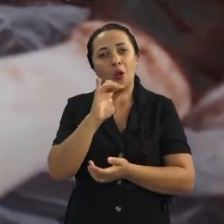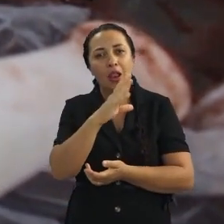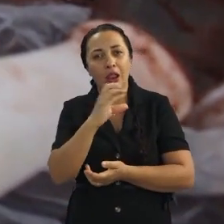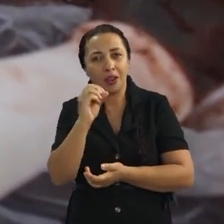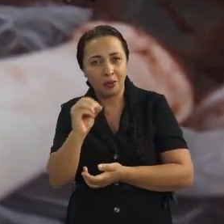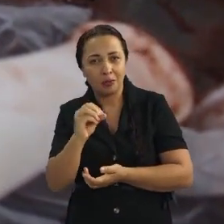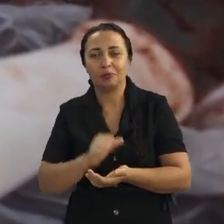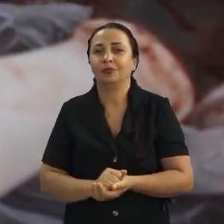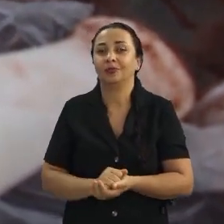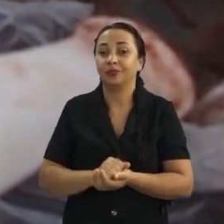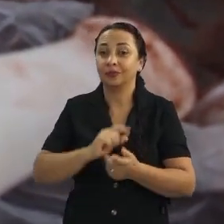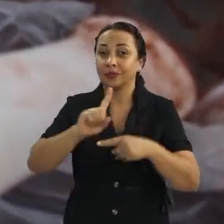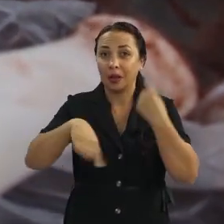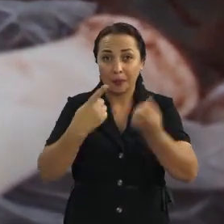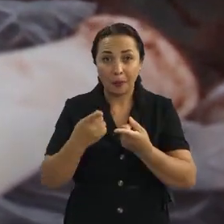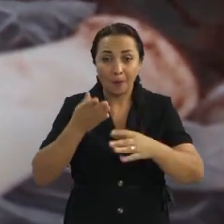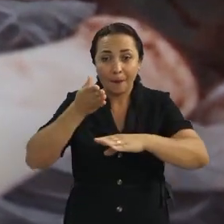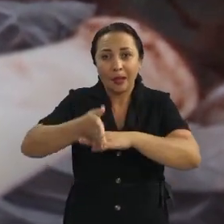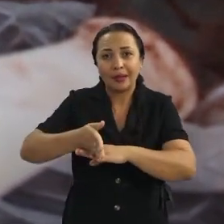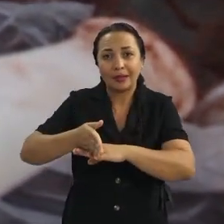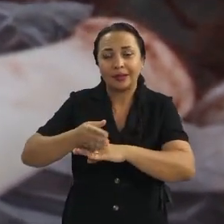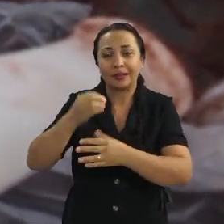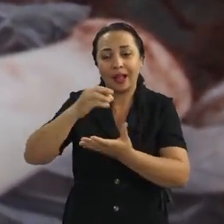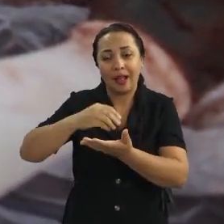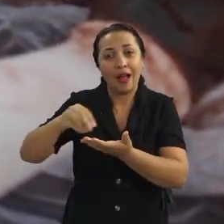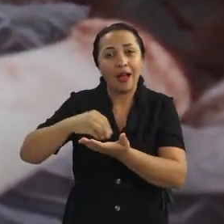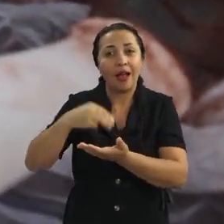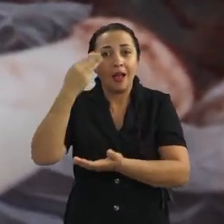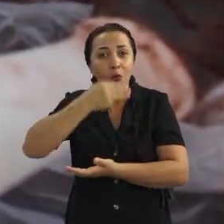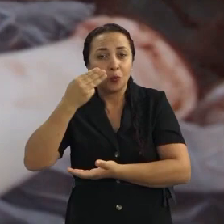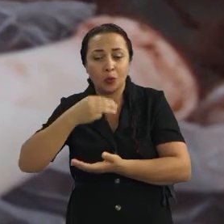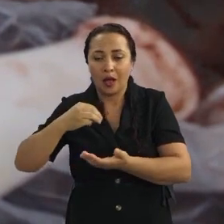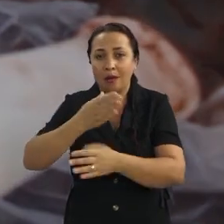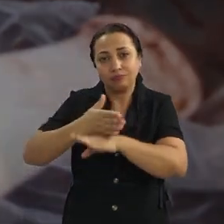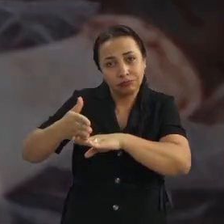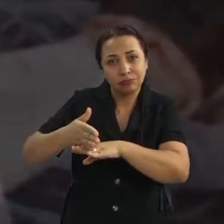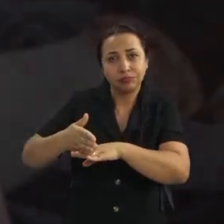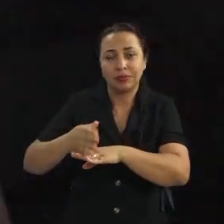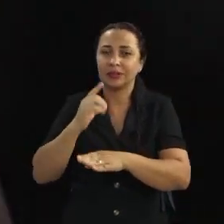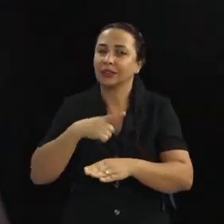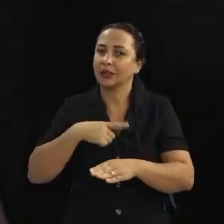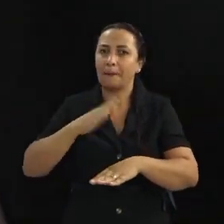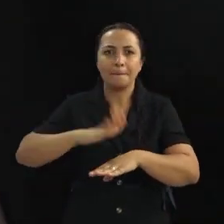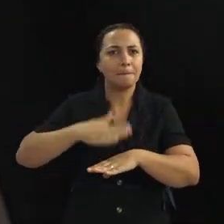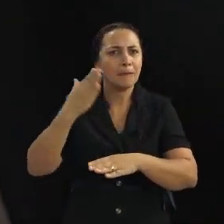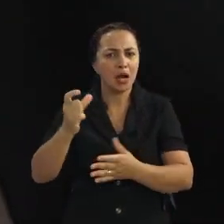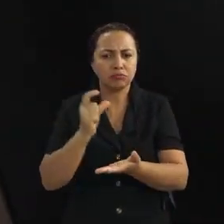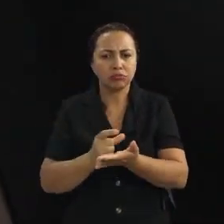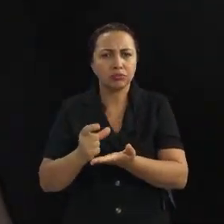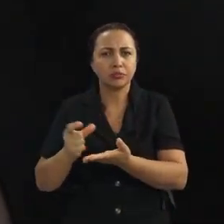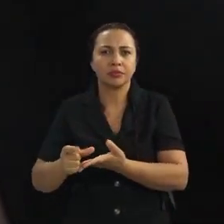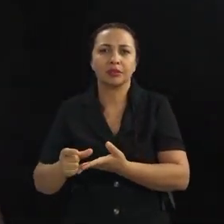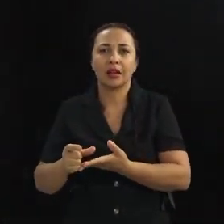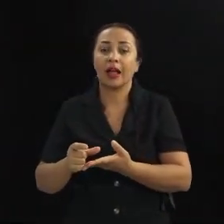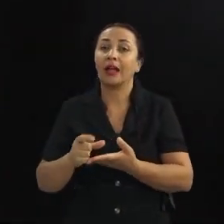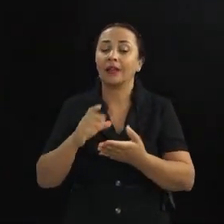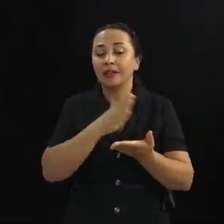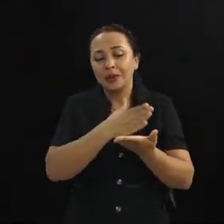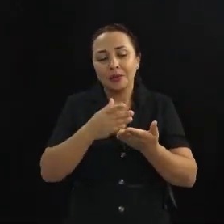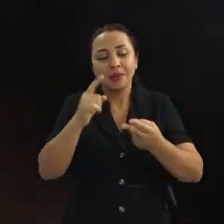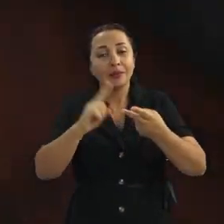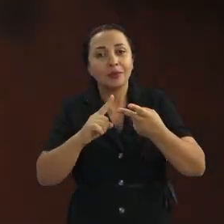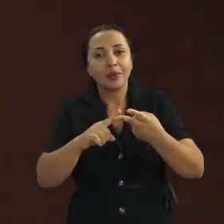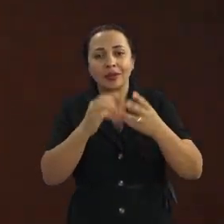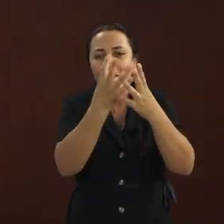Lico quando a gente entra com açúcar você já tem partículas maiores isso leva o chocolate para